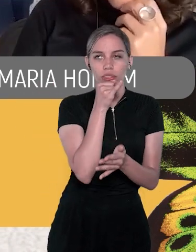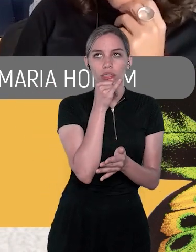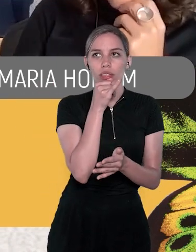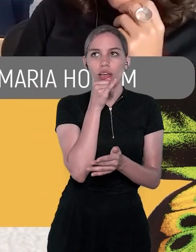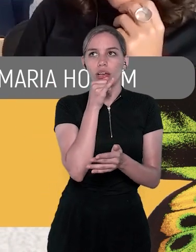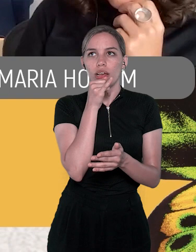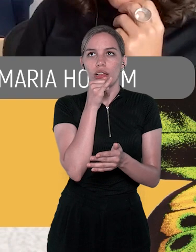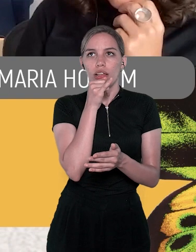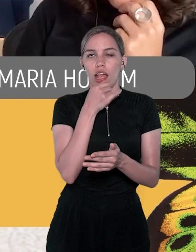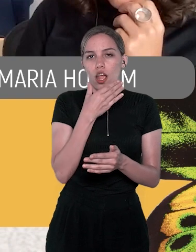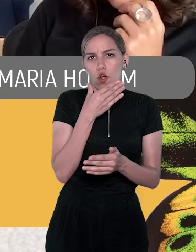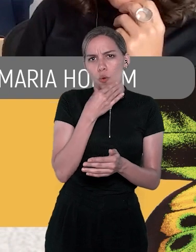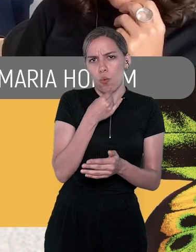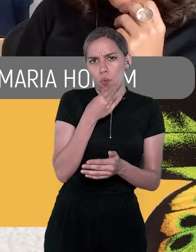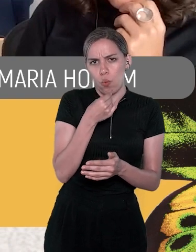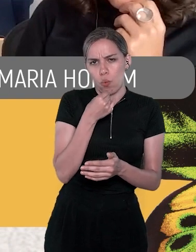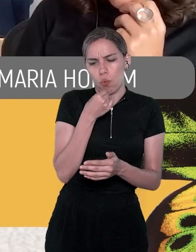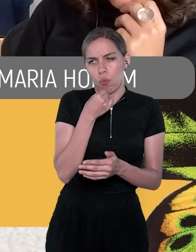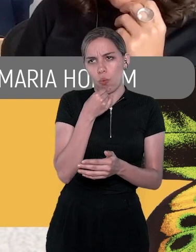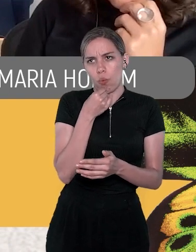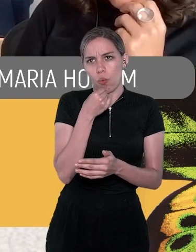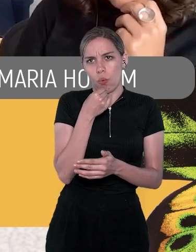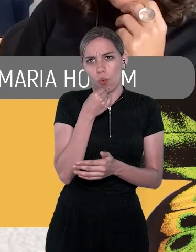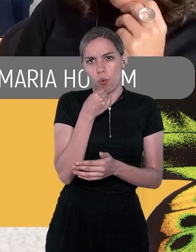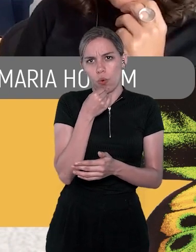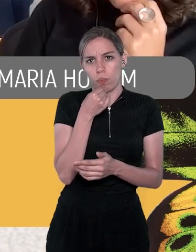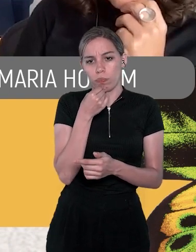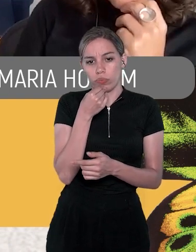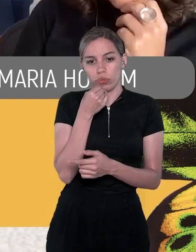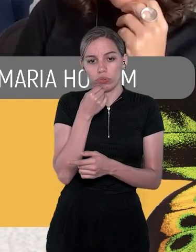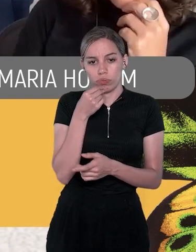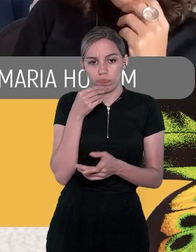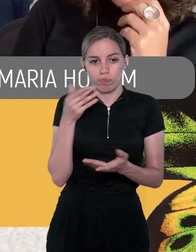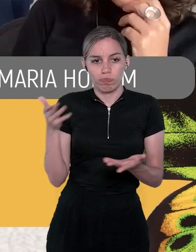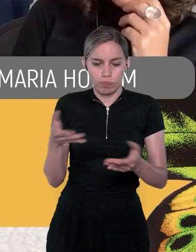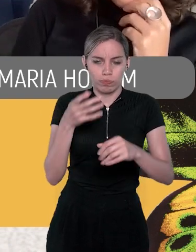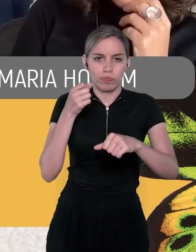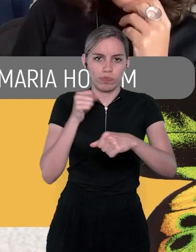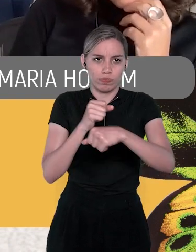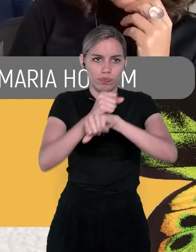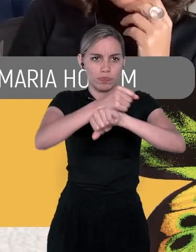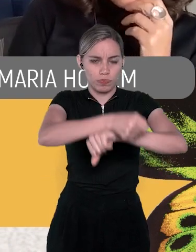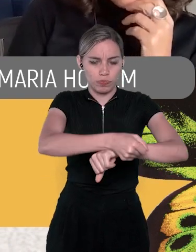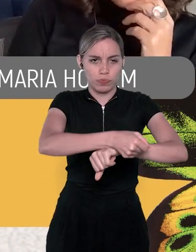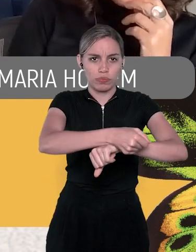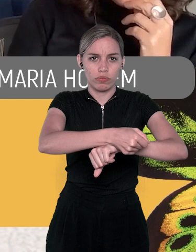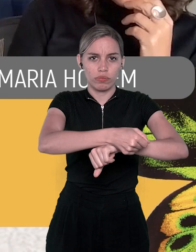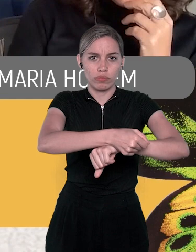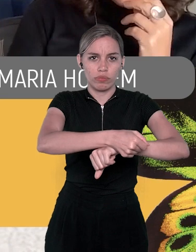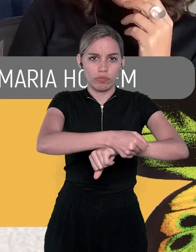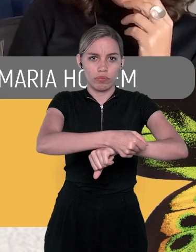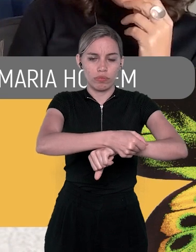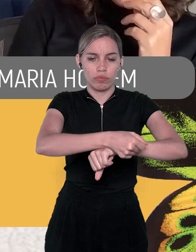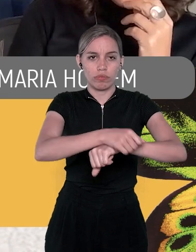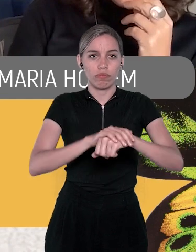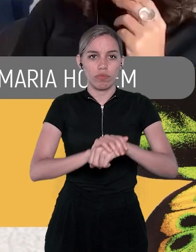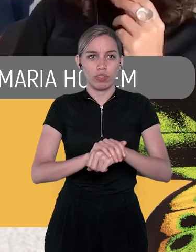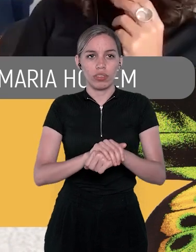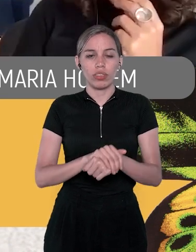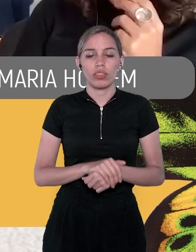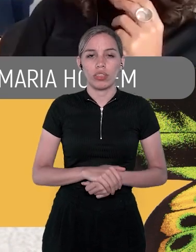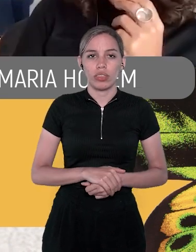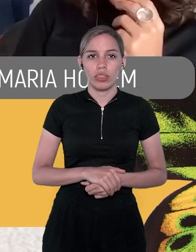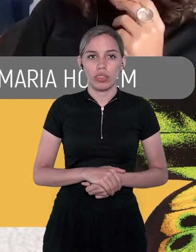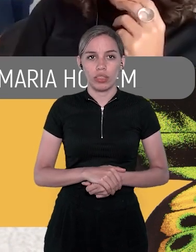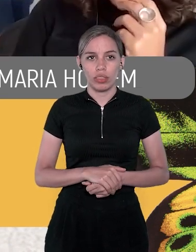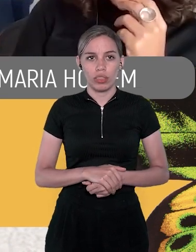masculina e a escravidão, quer dizer, tanto do ponto de vista do trabalho análogo à escravidão, quanto do ponto de vista